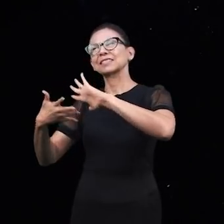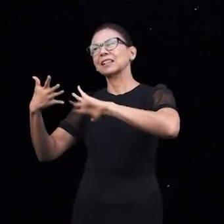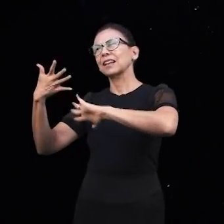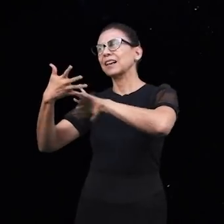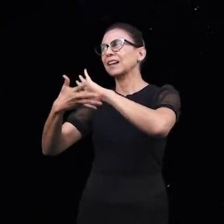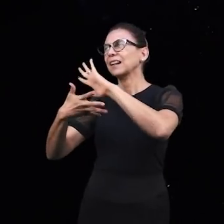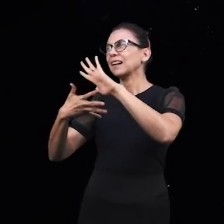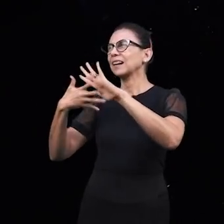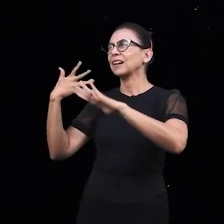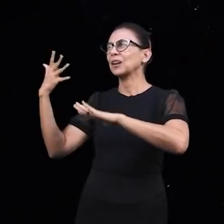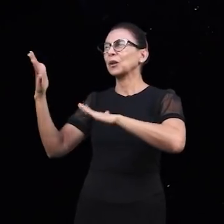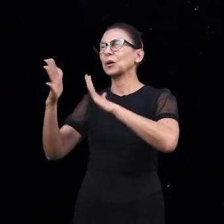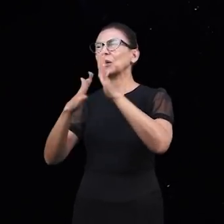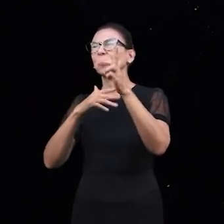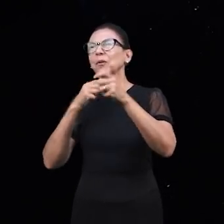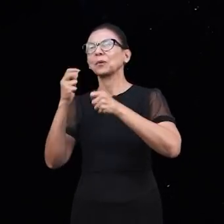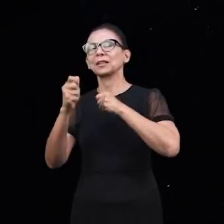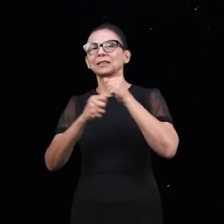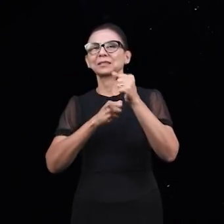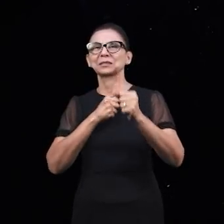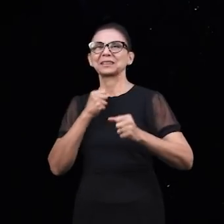cantar.